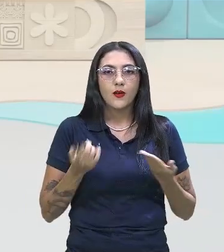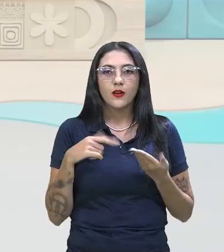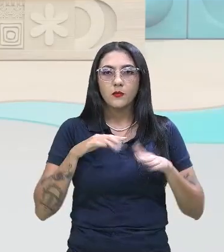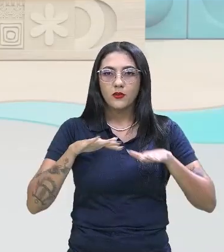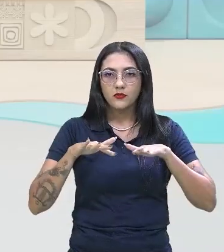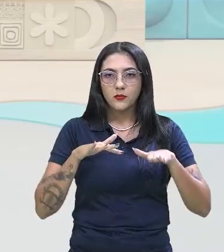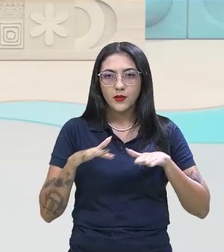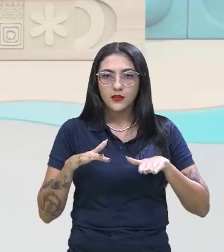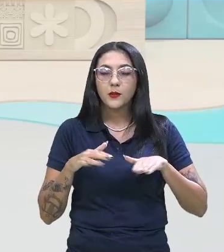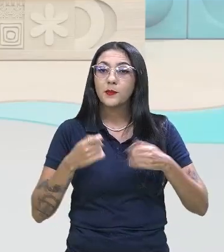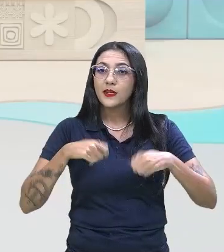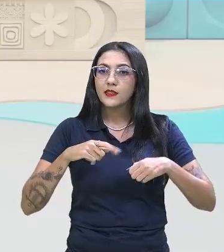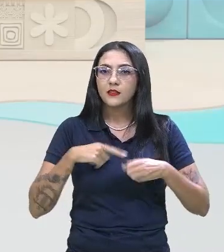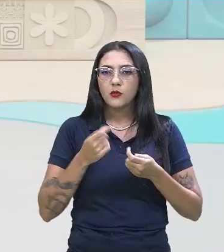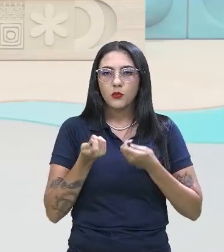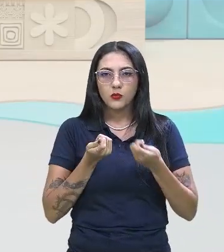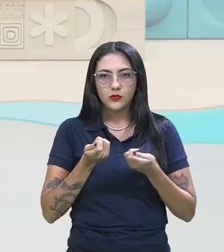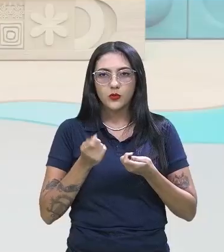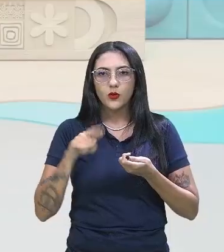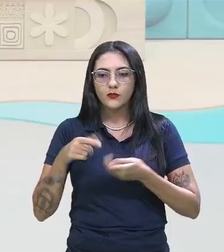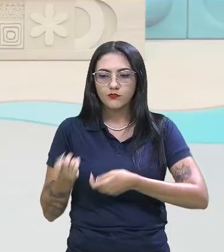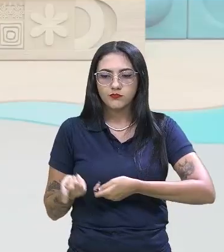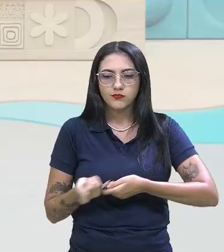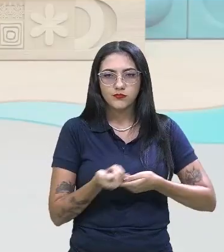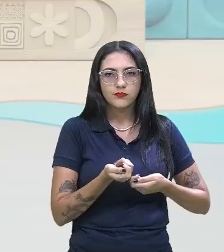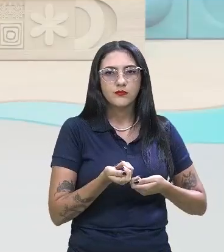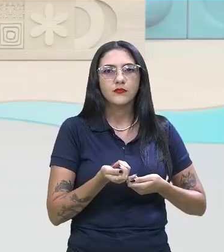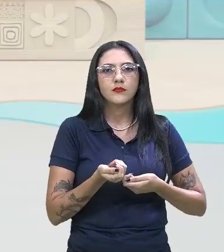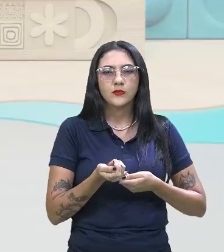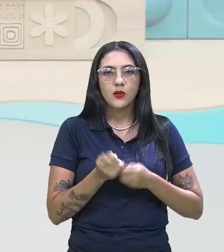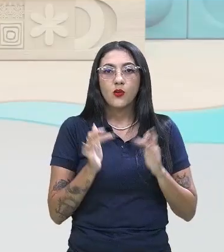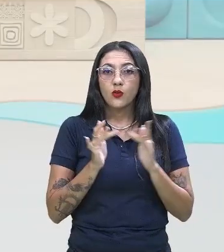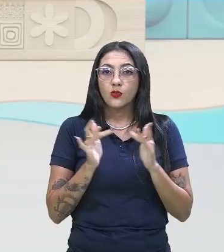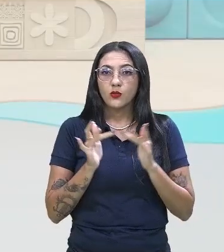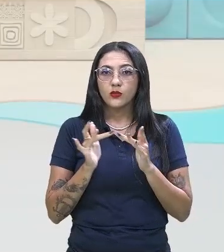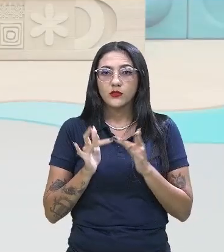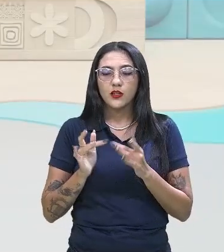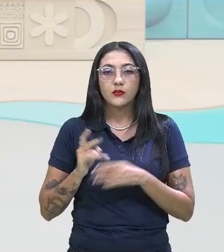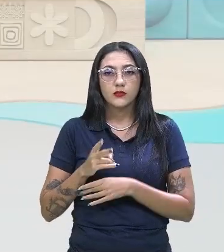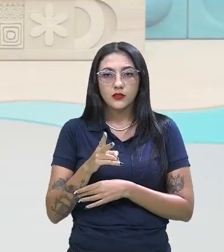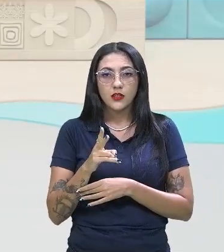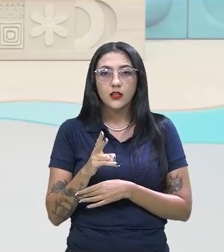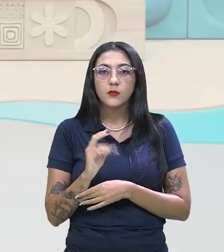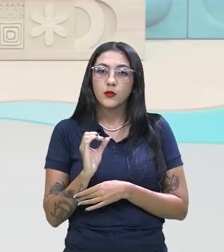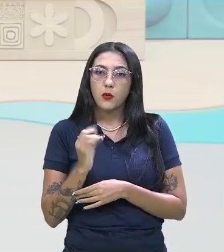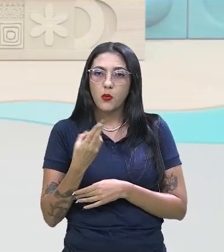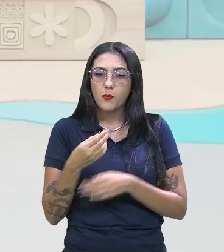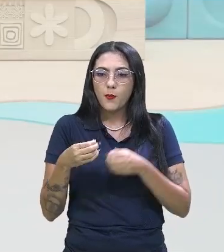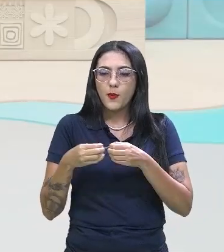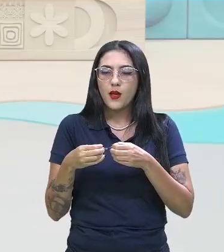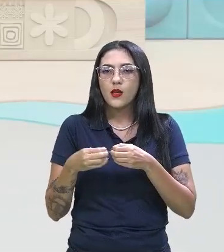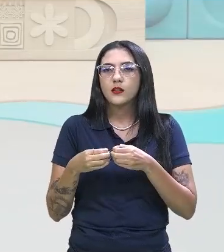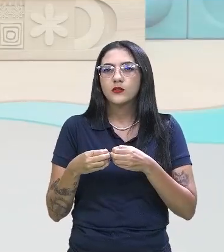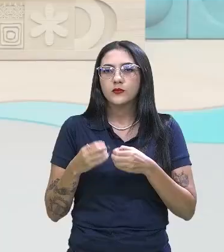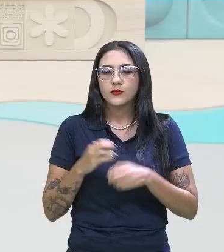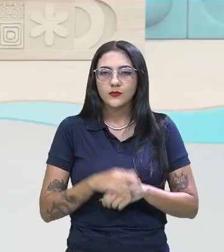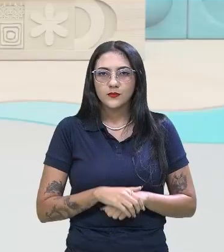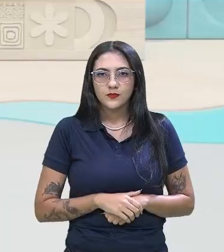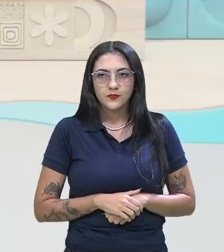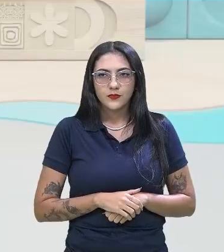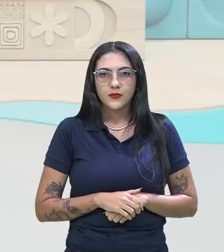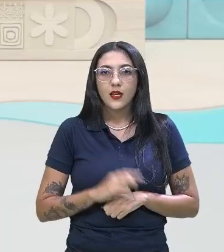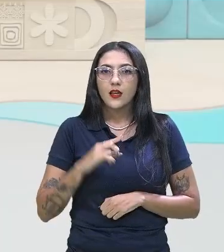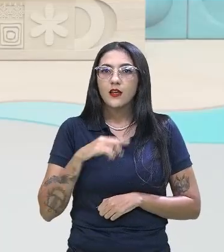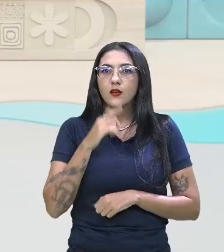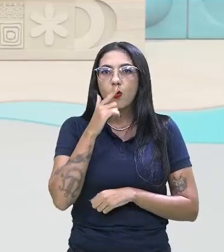com controle, ou seja, em contato com o taco ou próximo dele, visando o